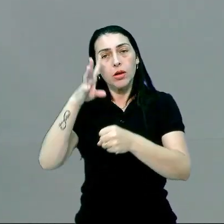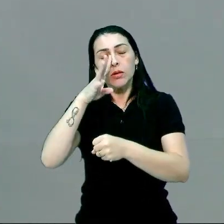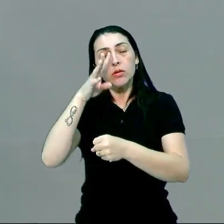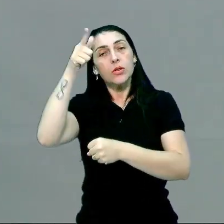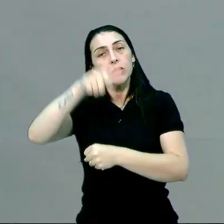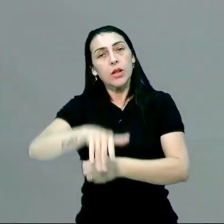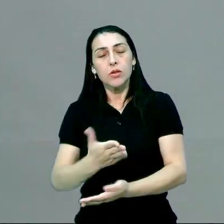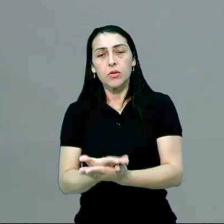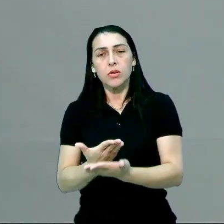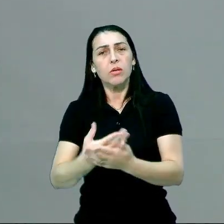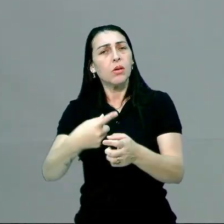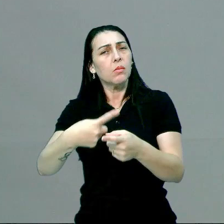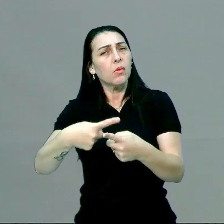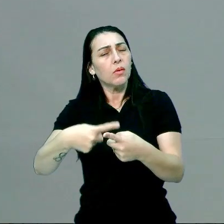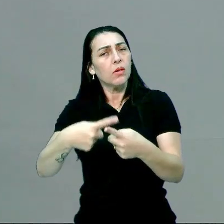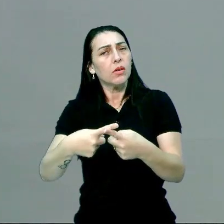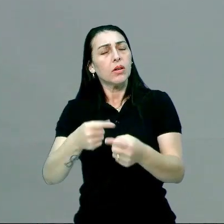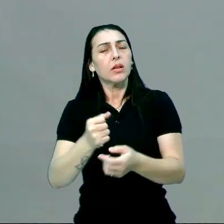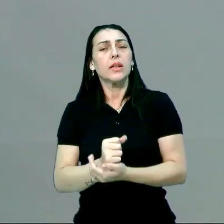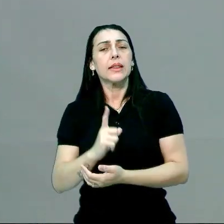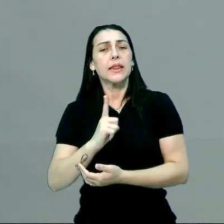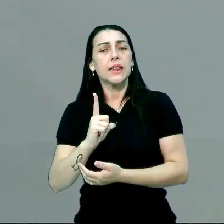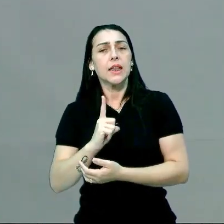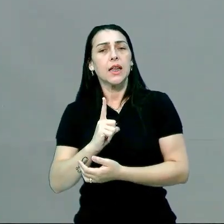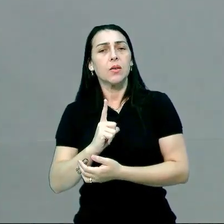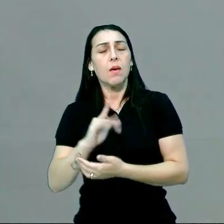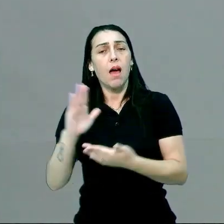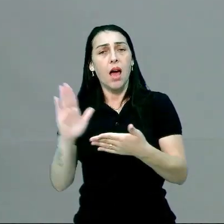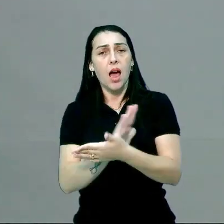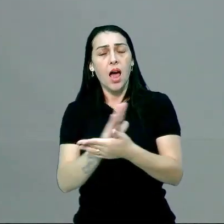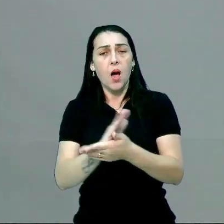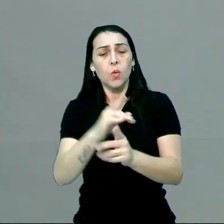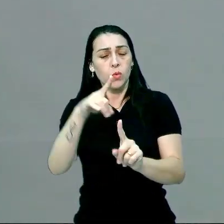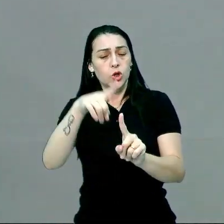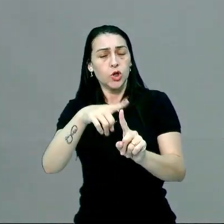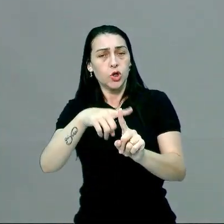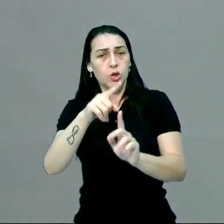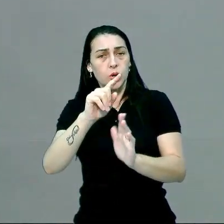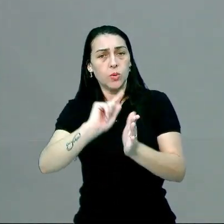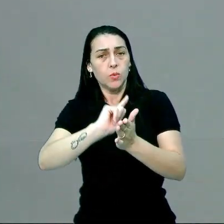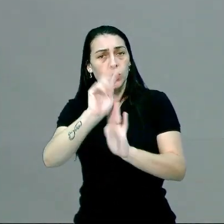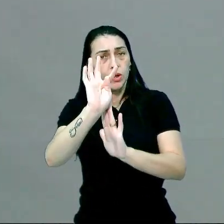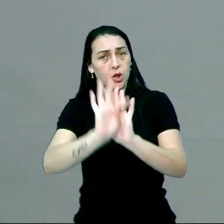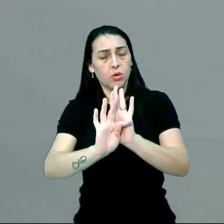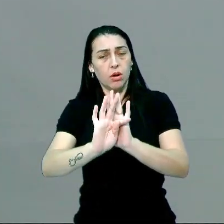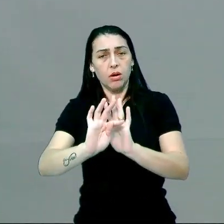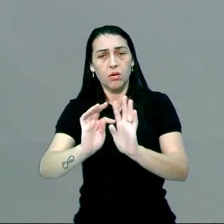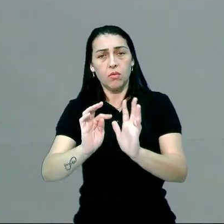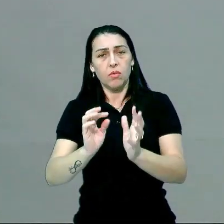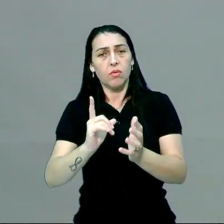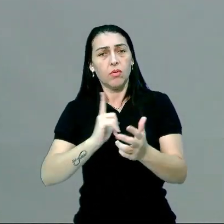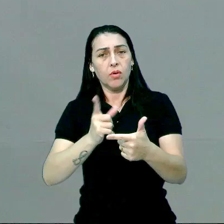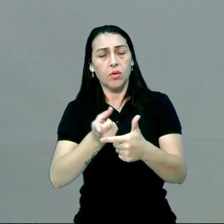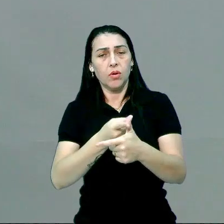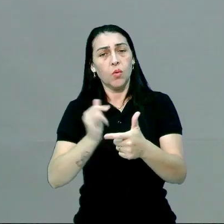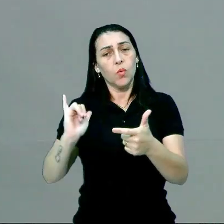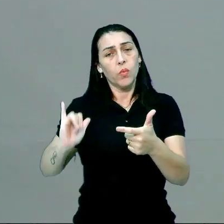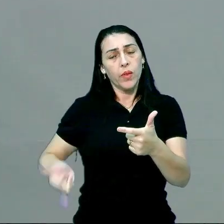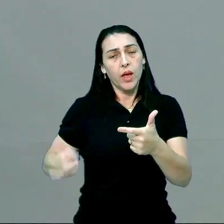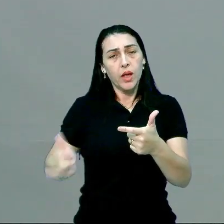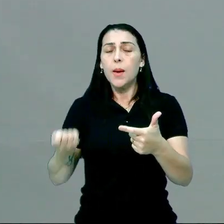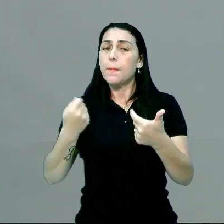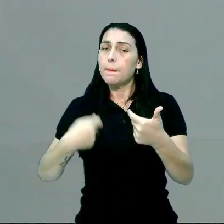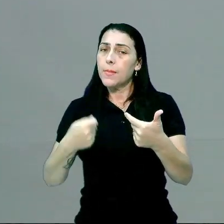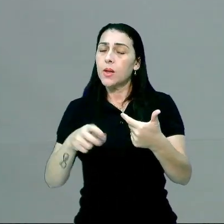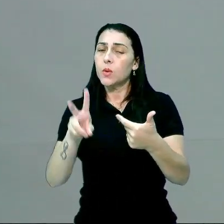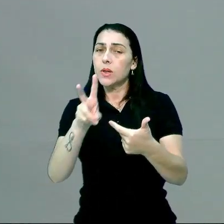aula novamente. Por quê? Porque nós só temos alguns tipos textuais, não são muitos, né? Nós temos o narrativo, que precisa